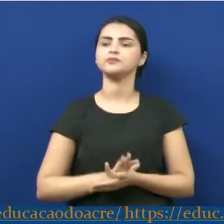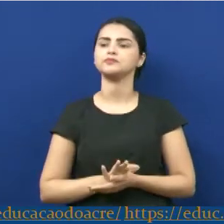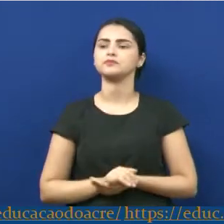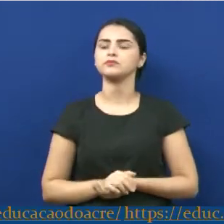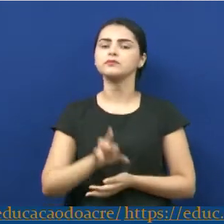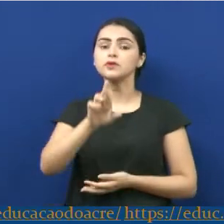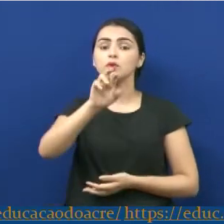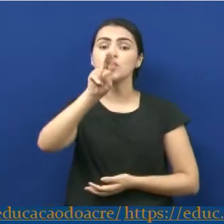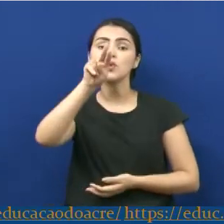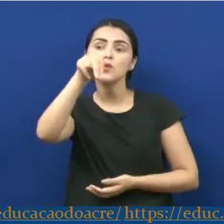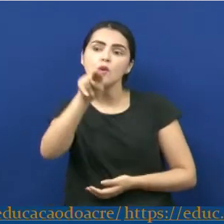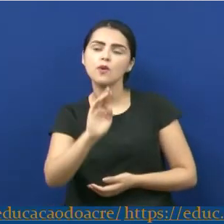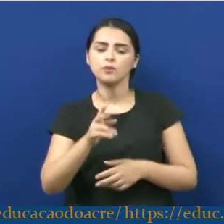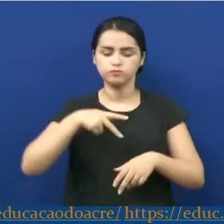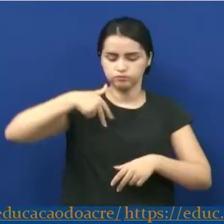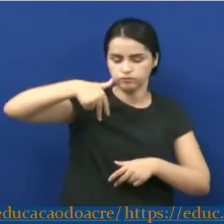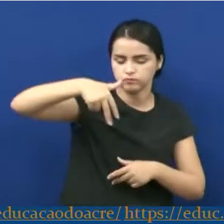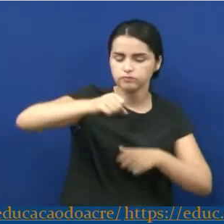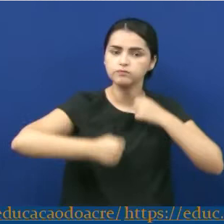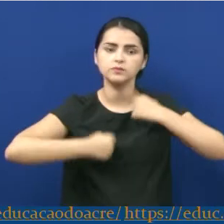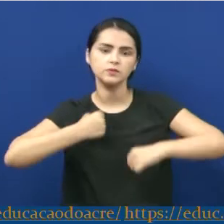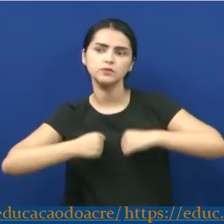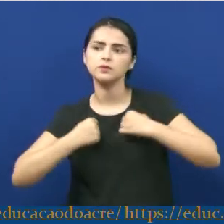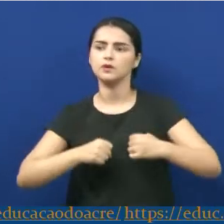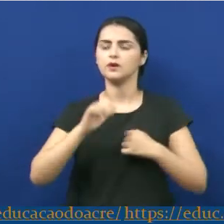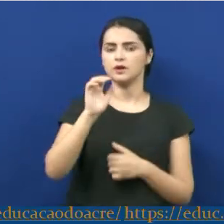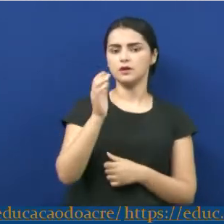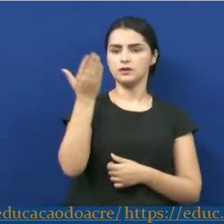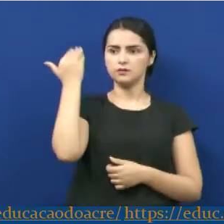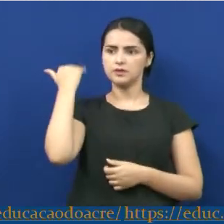verbo correr, no passado, ran.